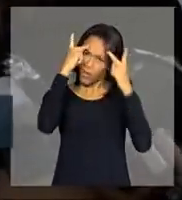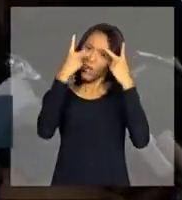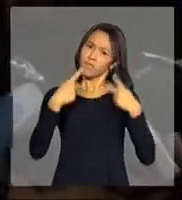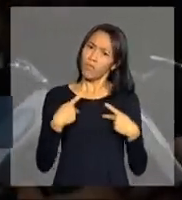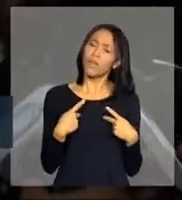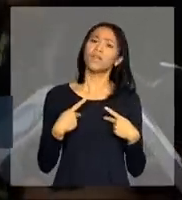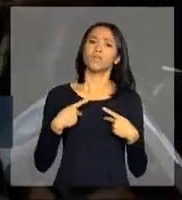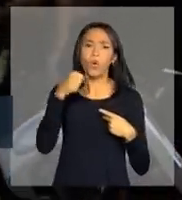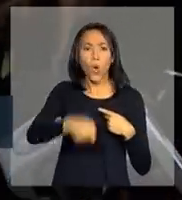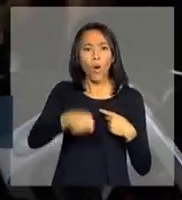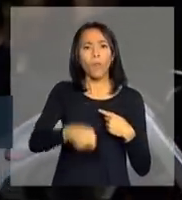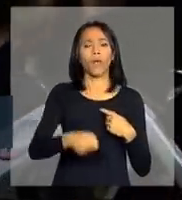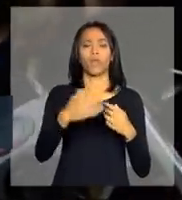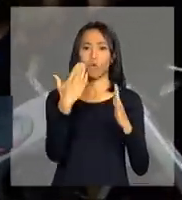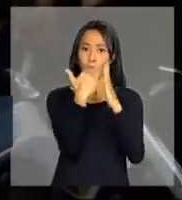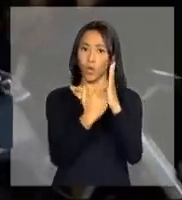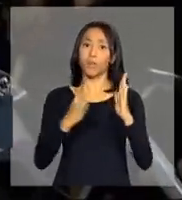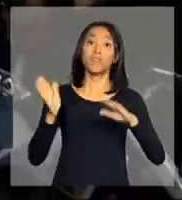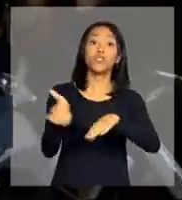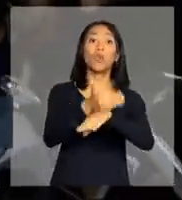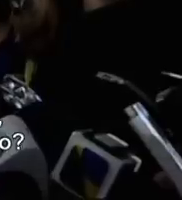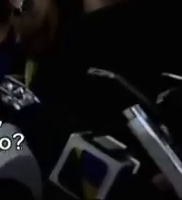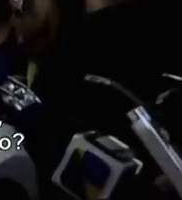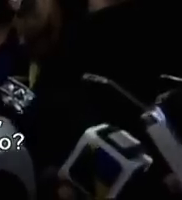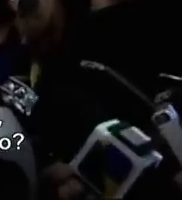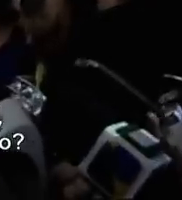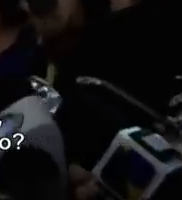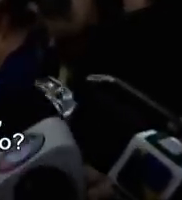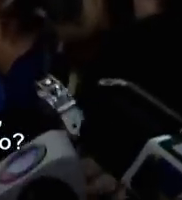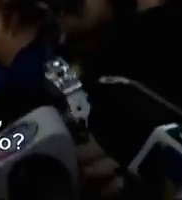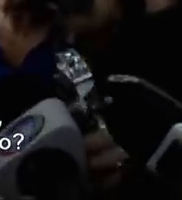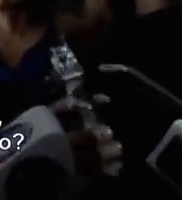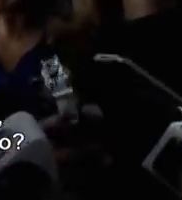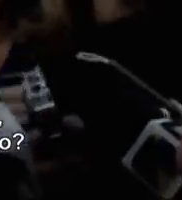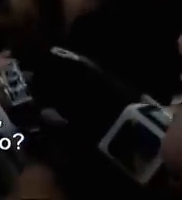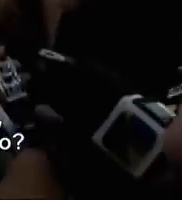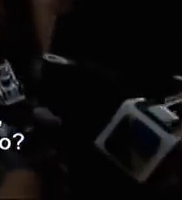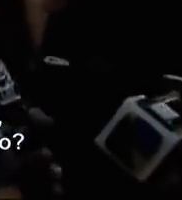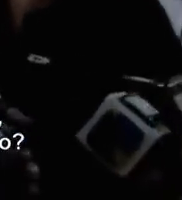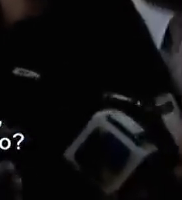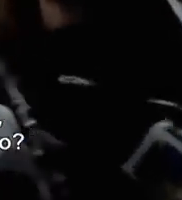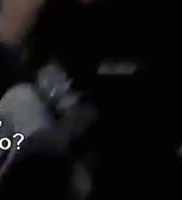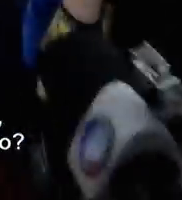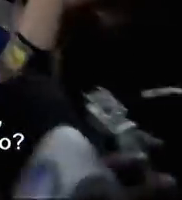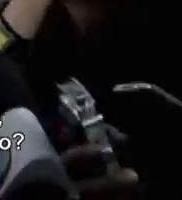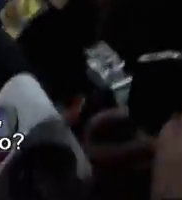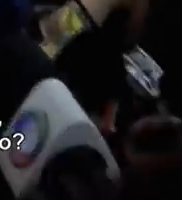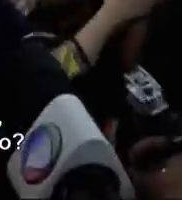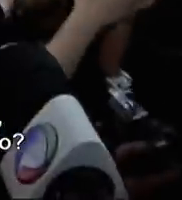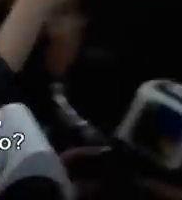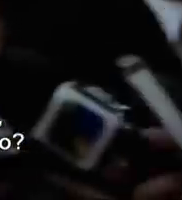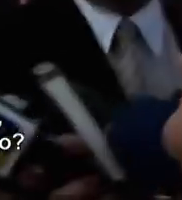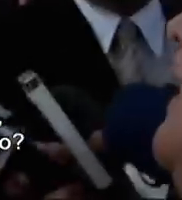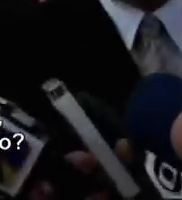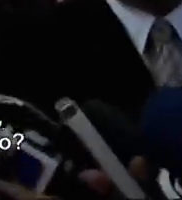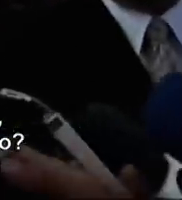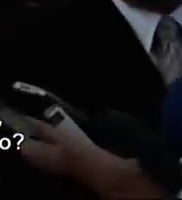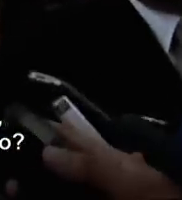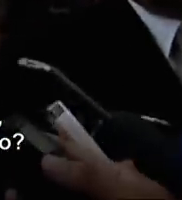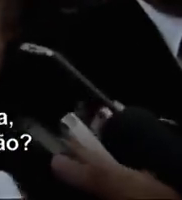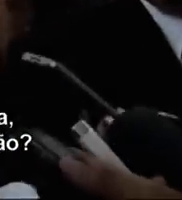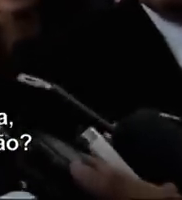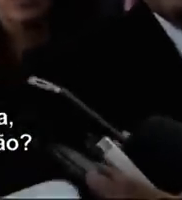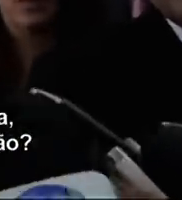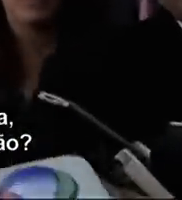mesmos que o Minha Casa Minha Vida seja o melhor possível. A economia pode atrapalhar, presidente, pode atrapalhar a